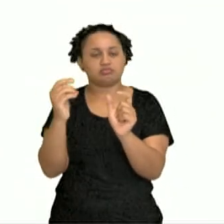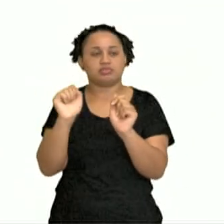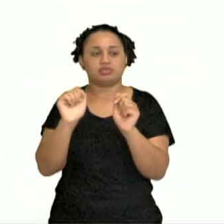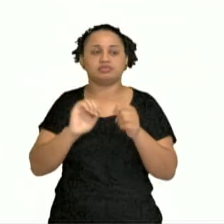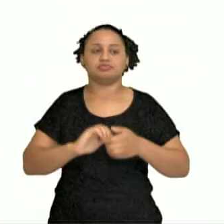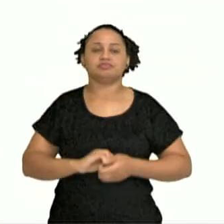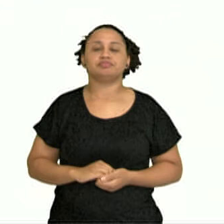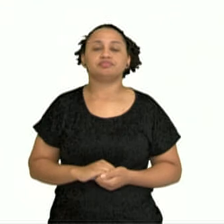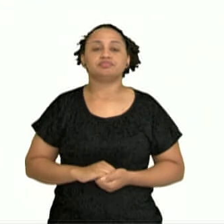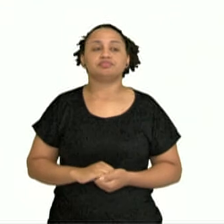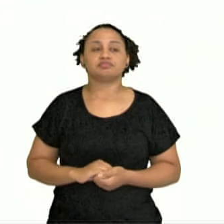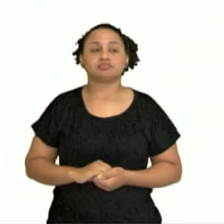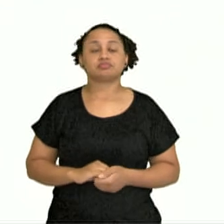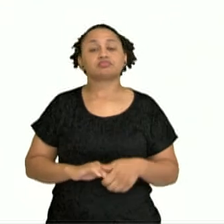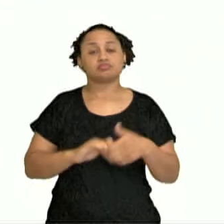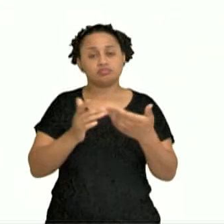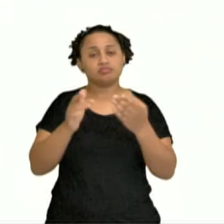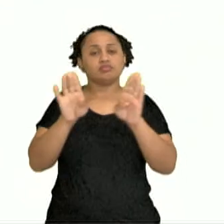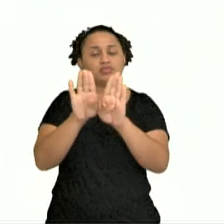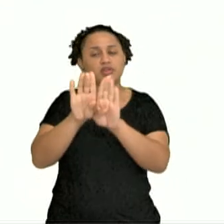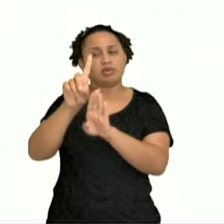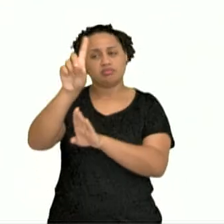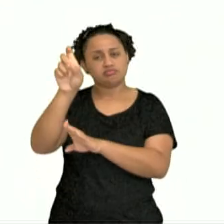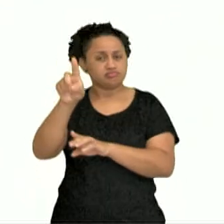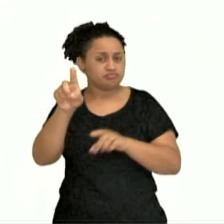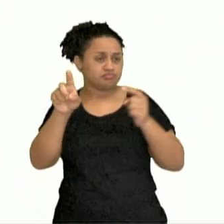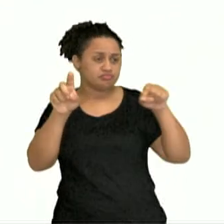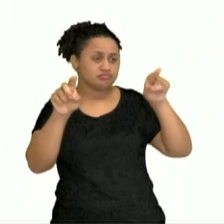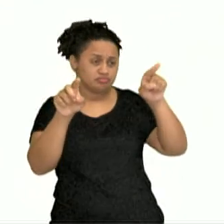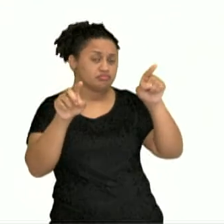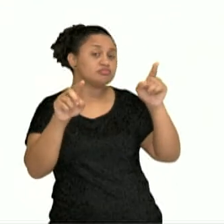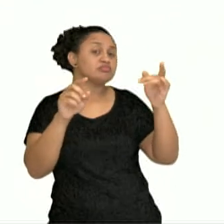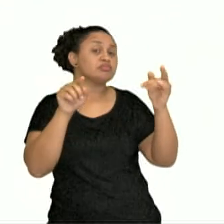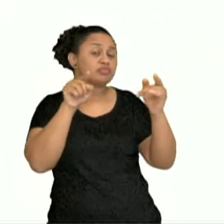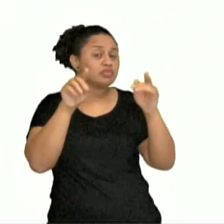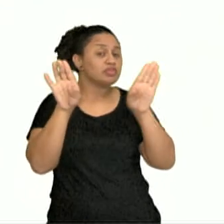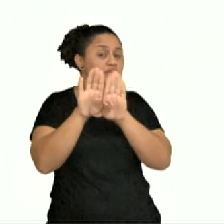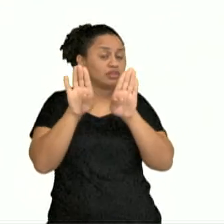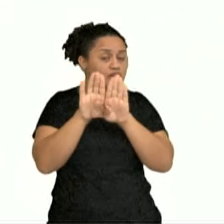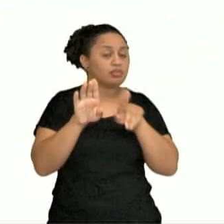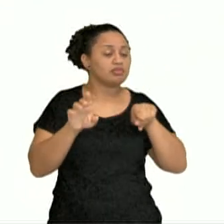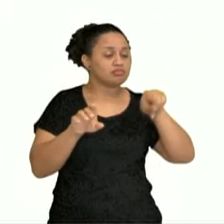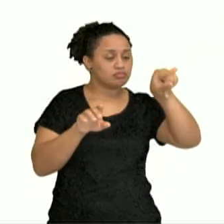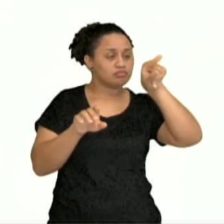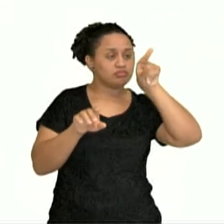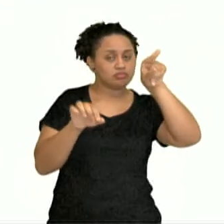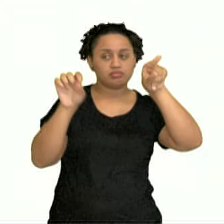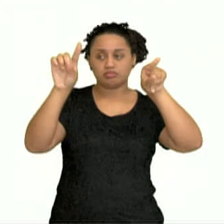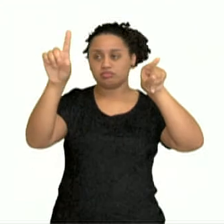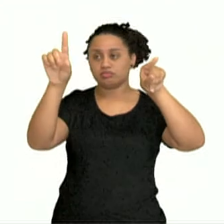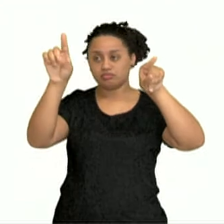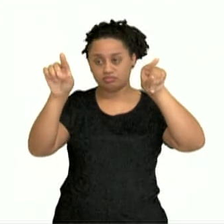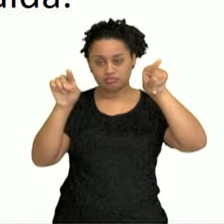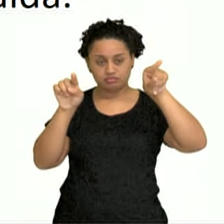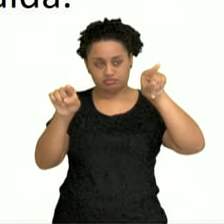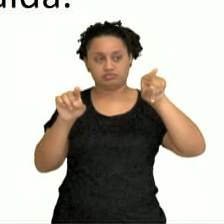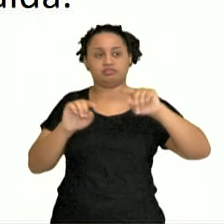nos vemos? Então, mesmo caso da interrogação, exclamação invertida no começo e depois ela normal.